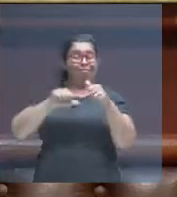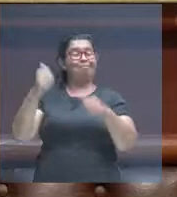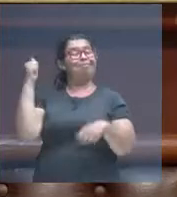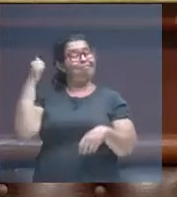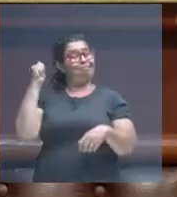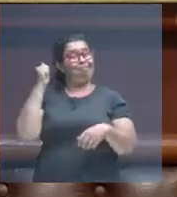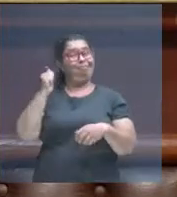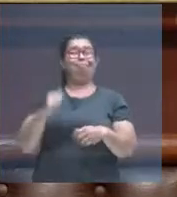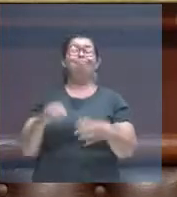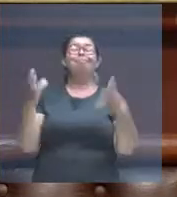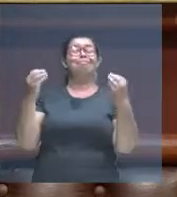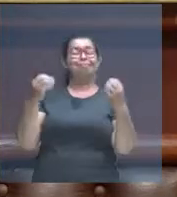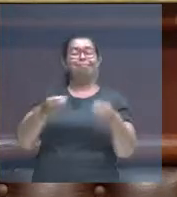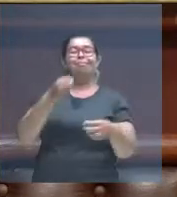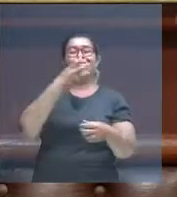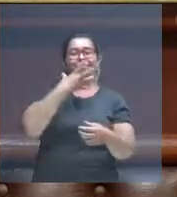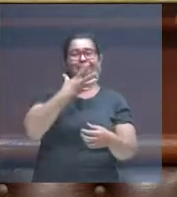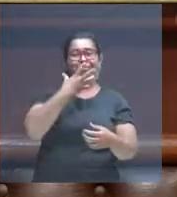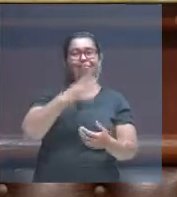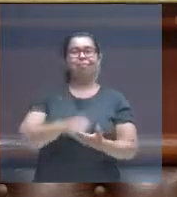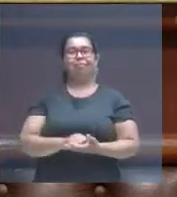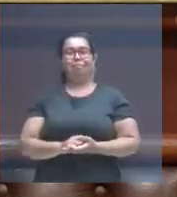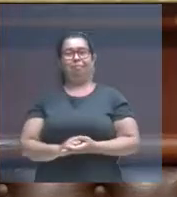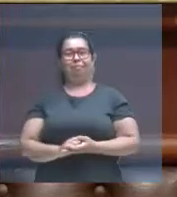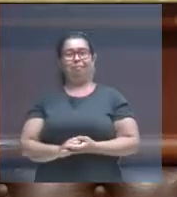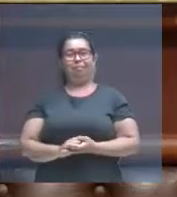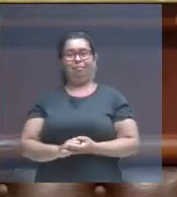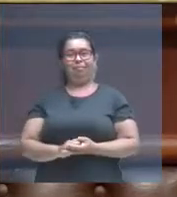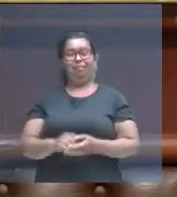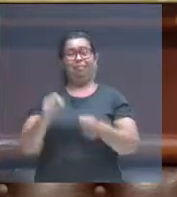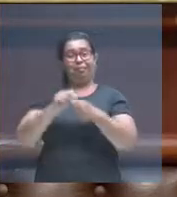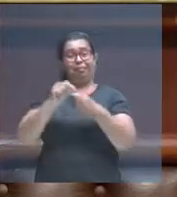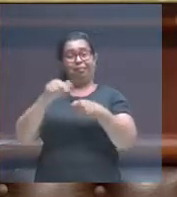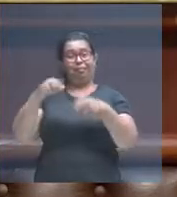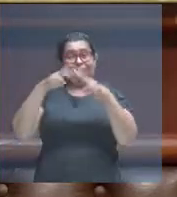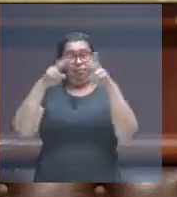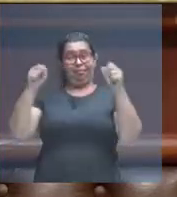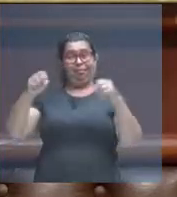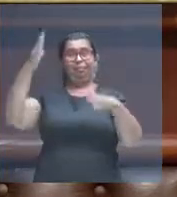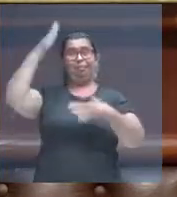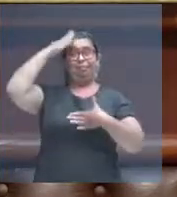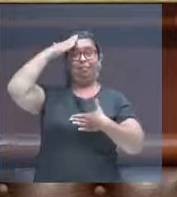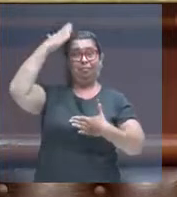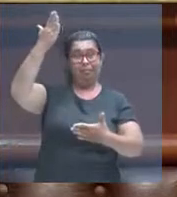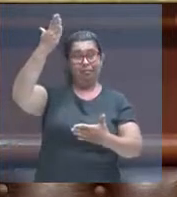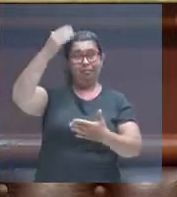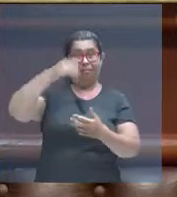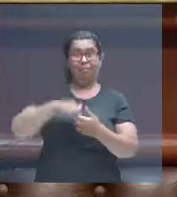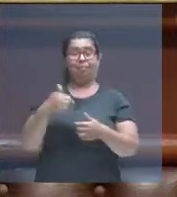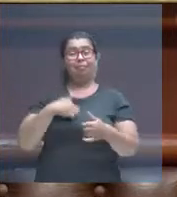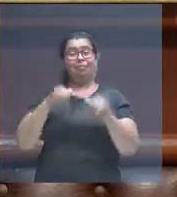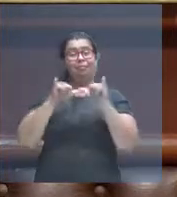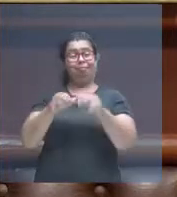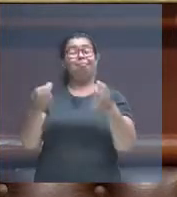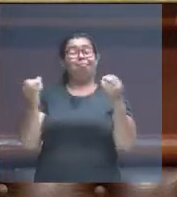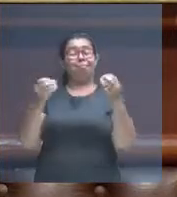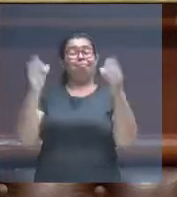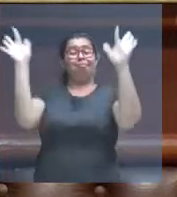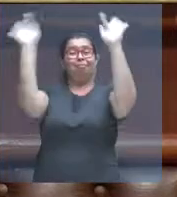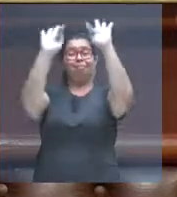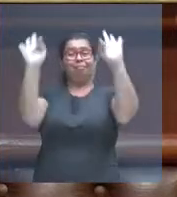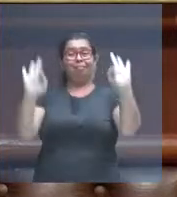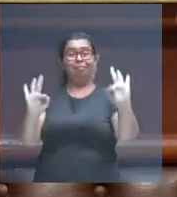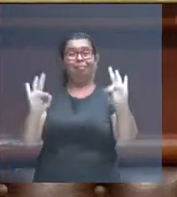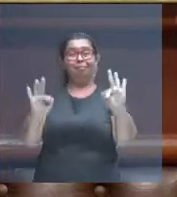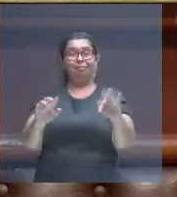Só por muita bondade, né, que pode se operar essas coisas. Gratidão. Eu fico muito contente de ver